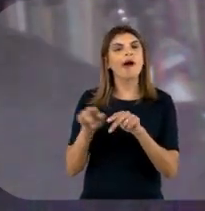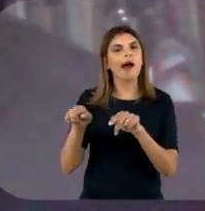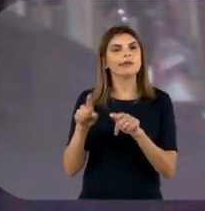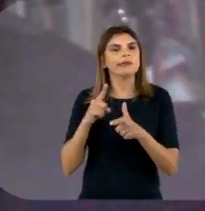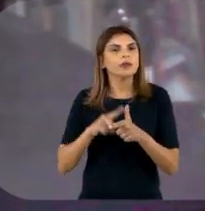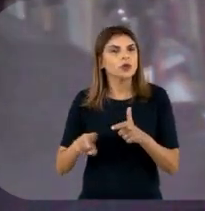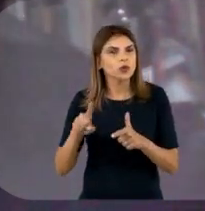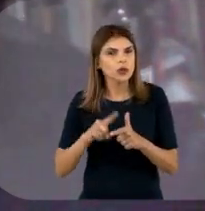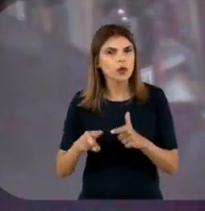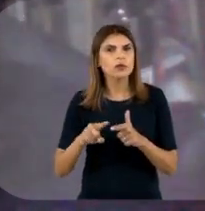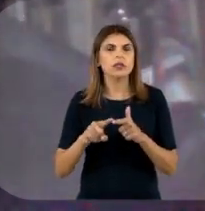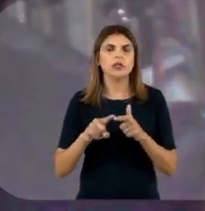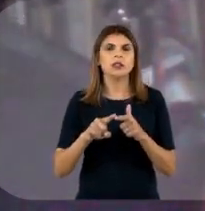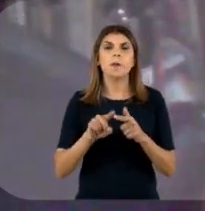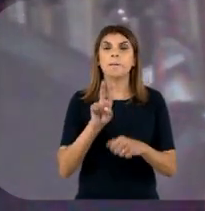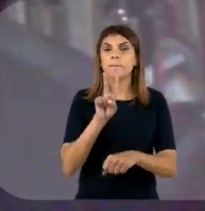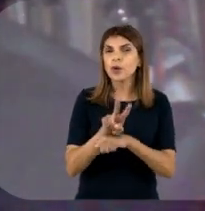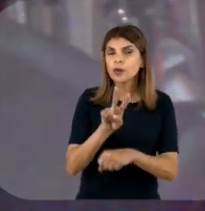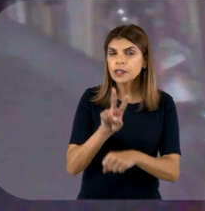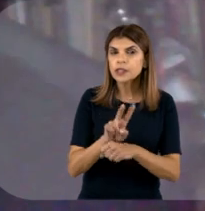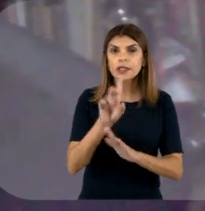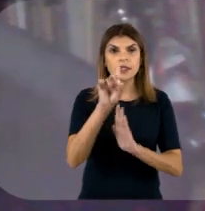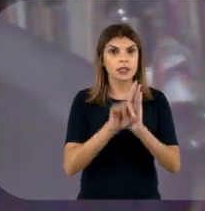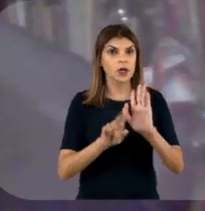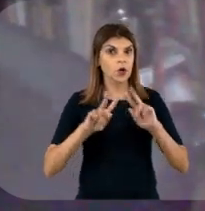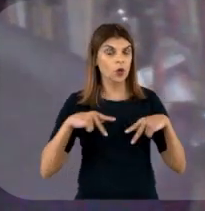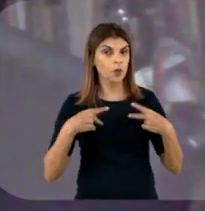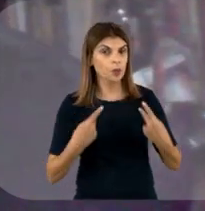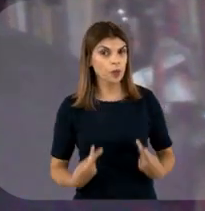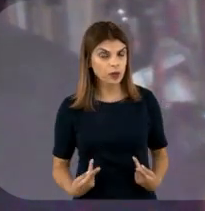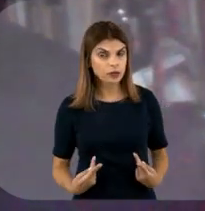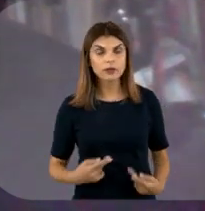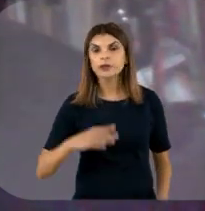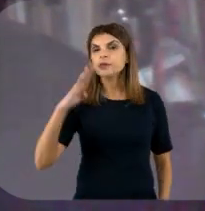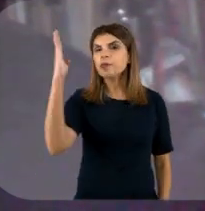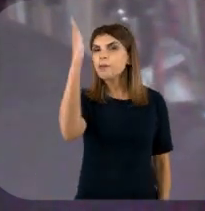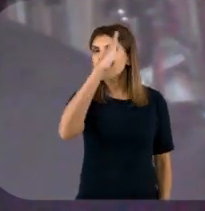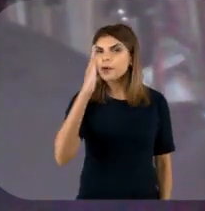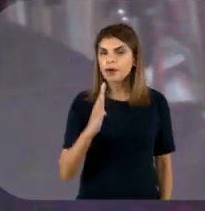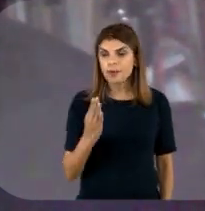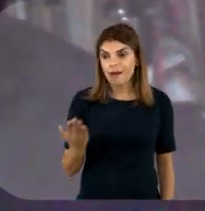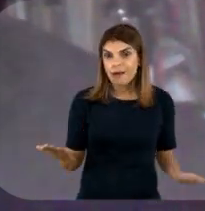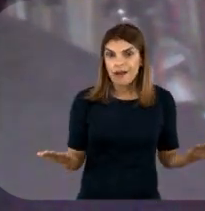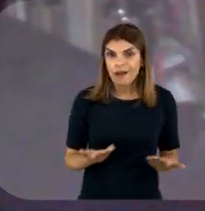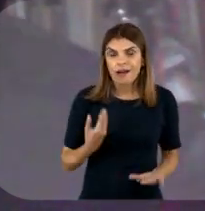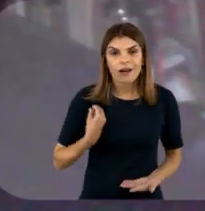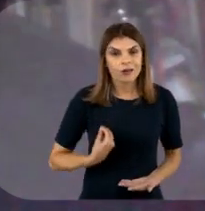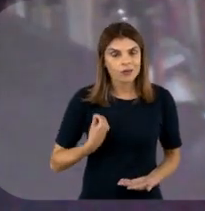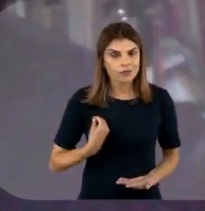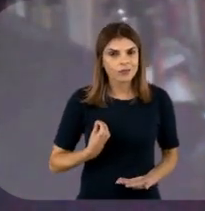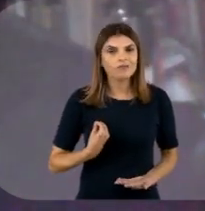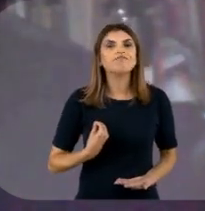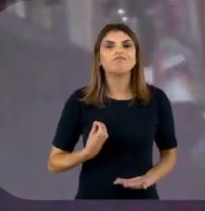desconsiderando essa posição do sistema de proteção dos direitos humanos, o Brasil